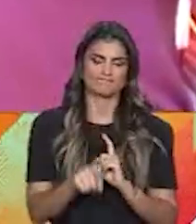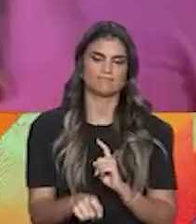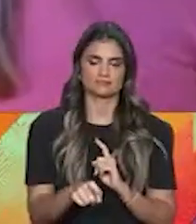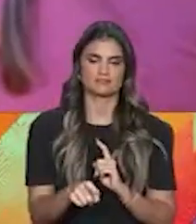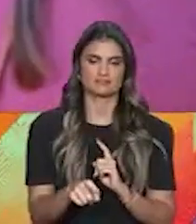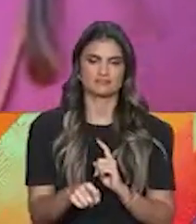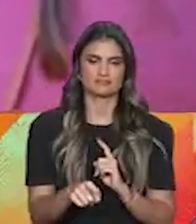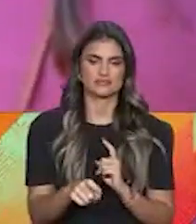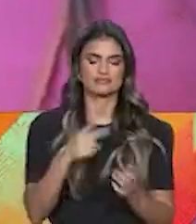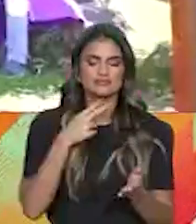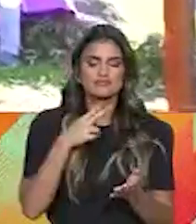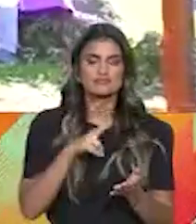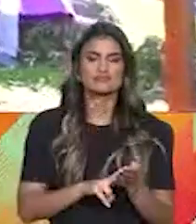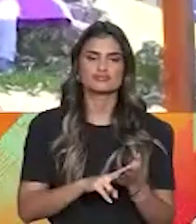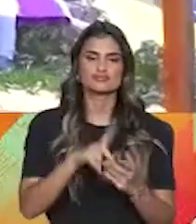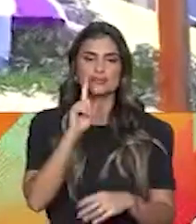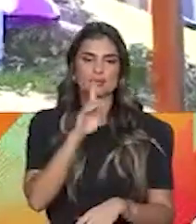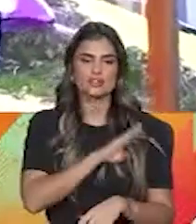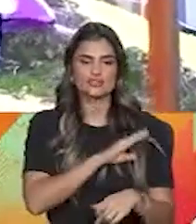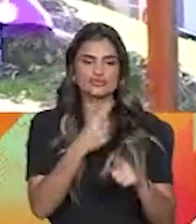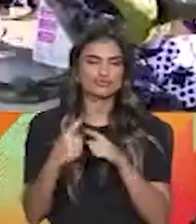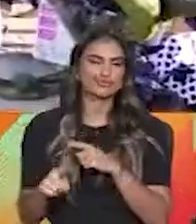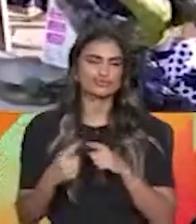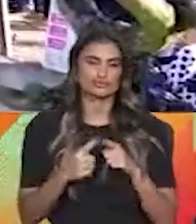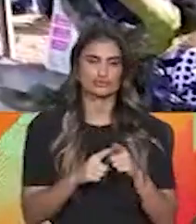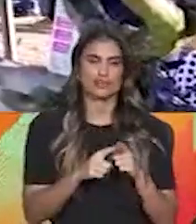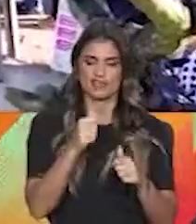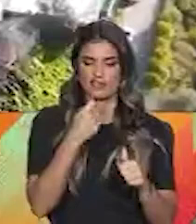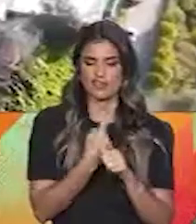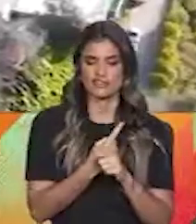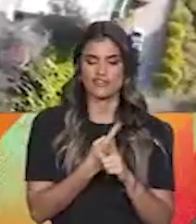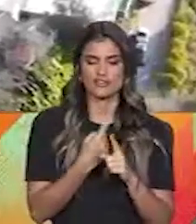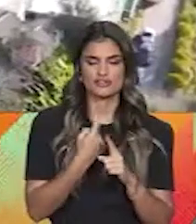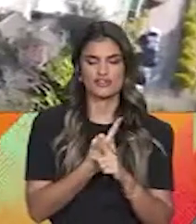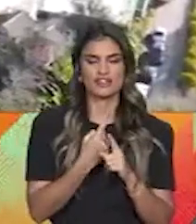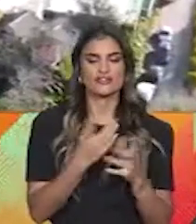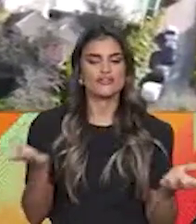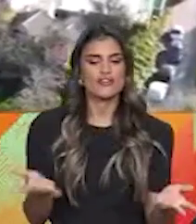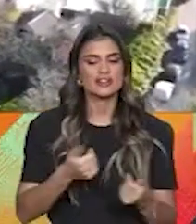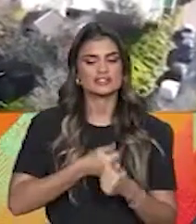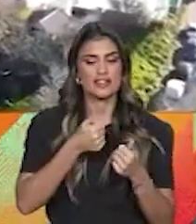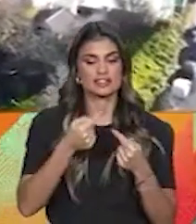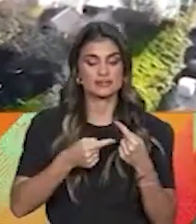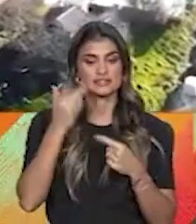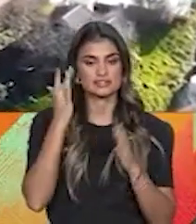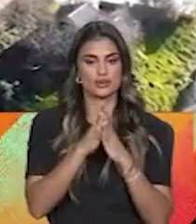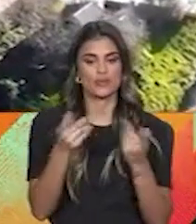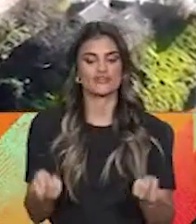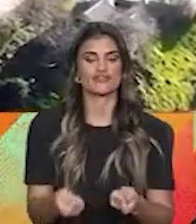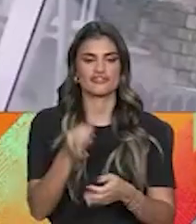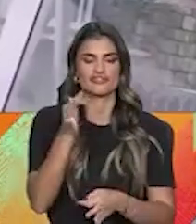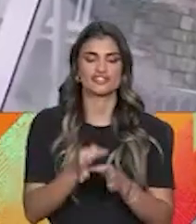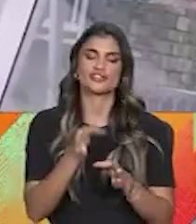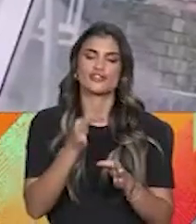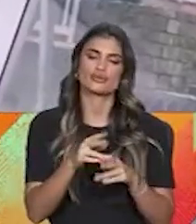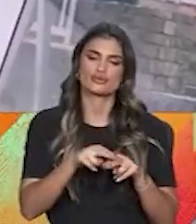que se assume como um verdadeiro palco de experiências. São vários os eventos que dinamizam a cidade. A Semana Santa, o Festival do Chocolate,